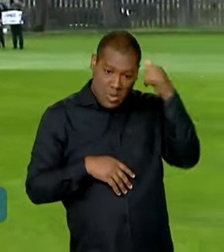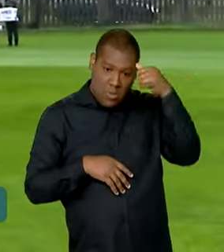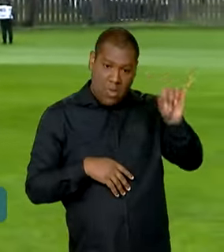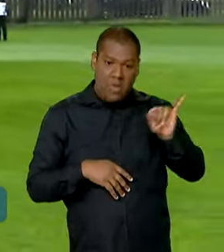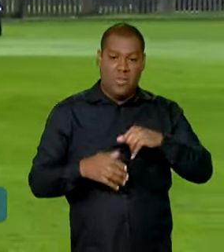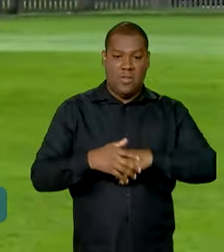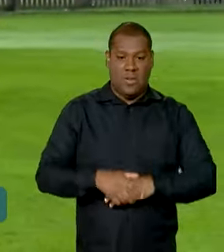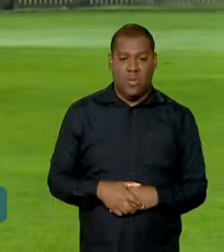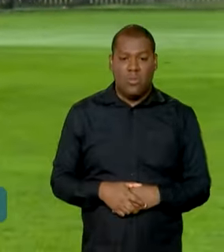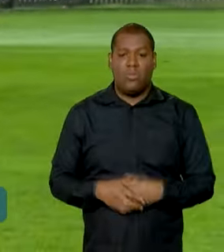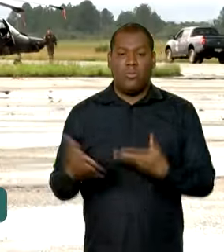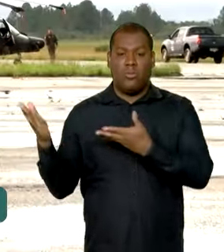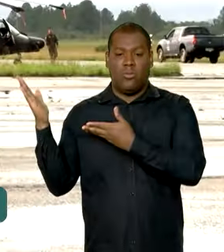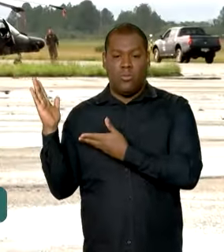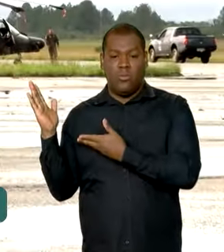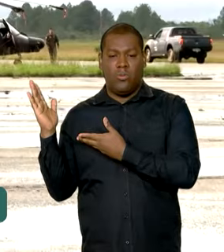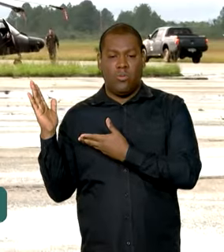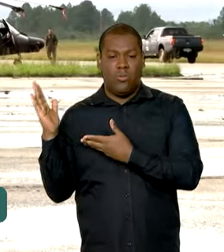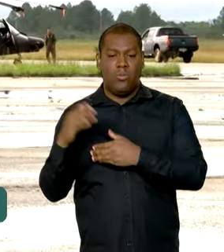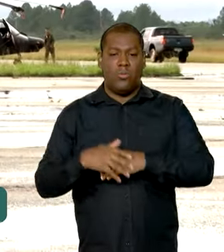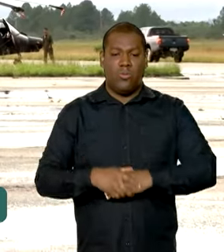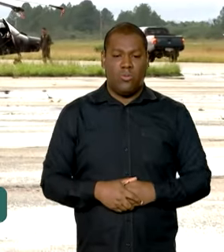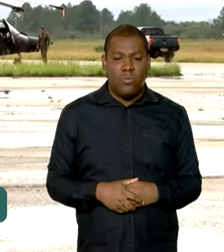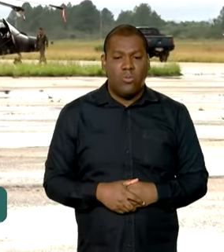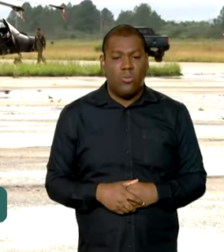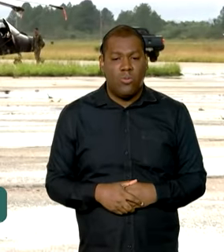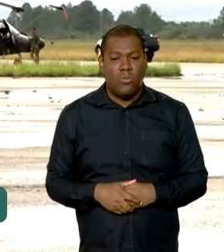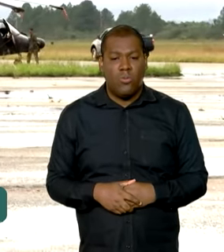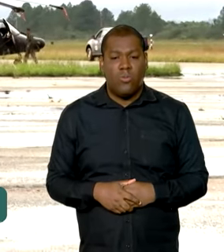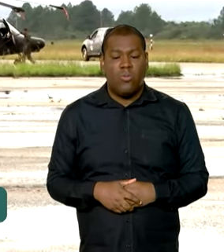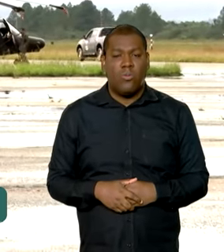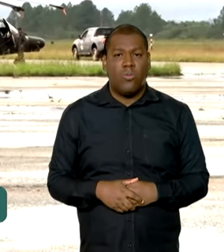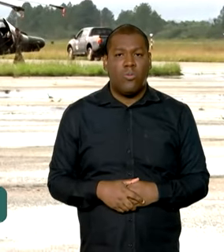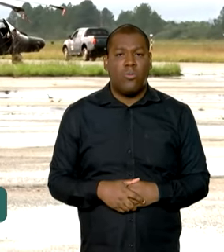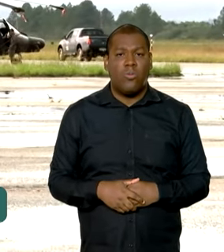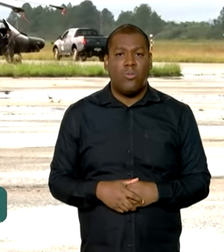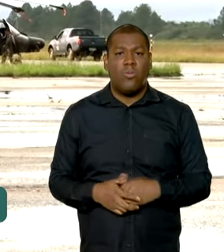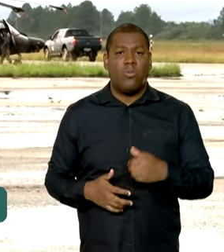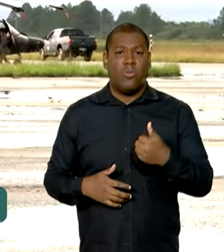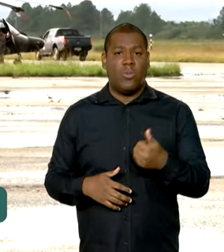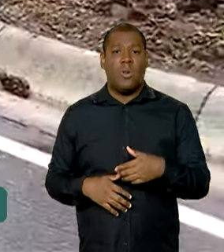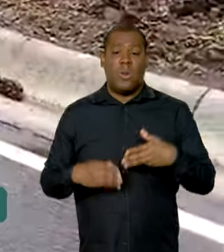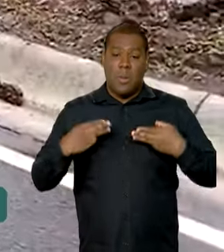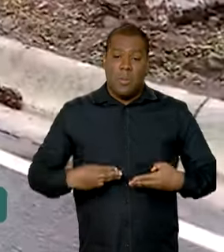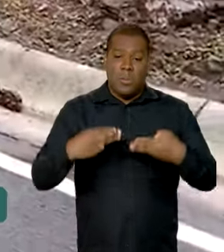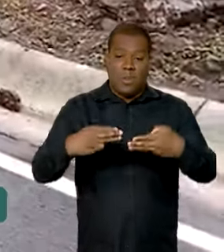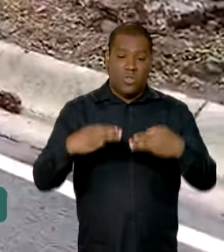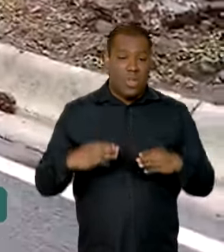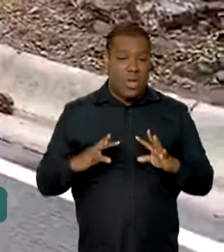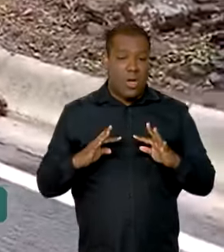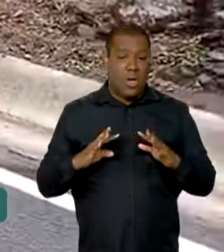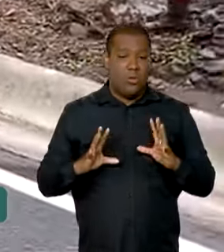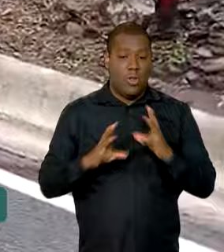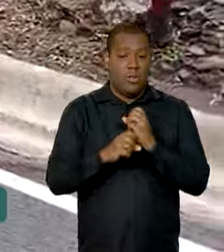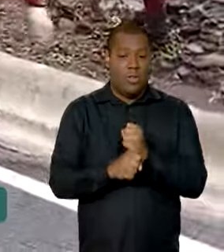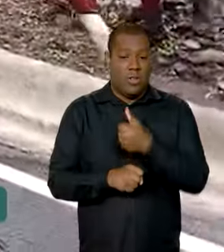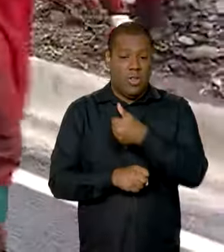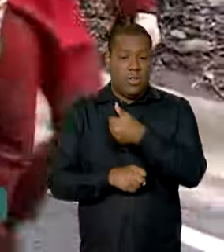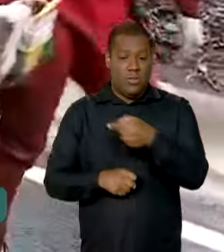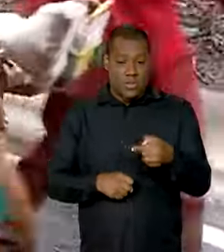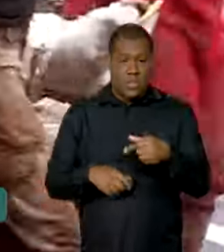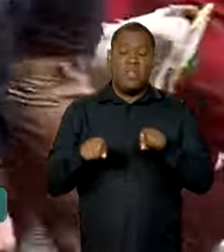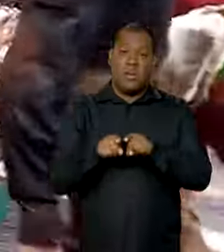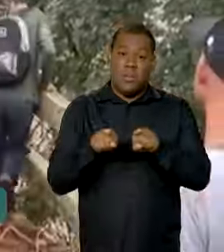de Socorro aos Gaúchos conta com a participação de pelo menos 17 ministérios, além de órgãos como a